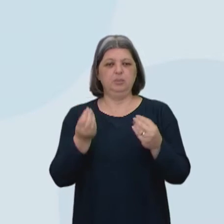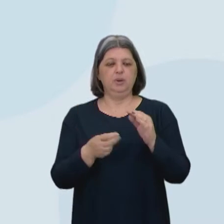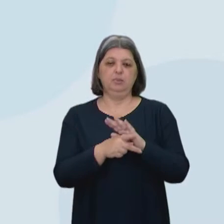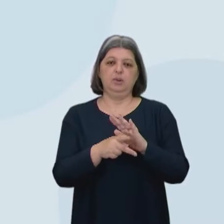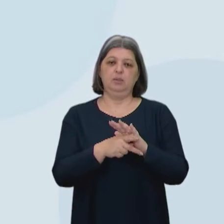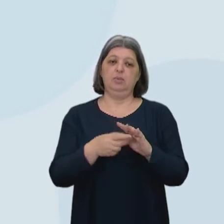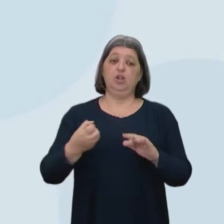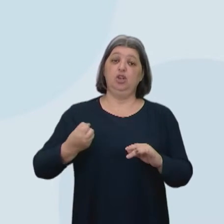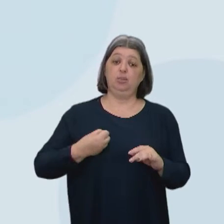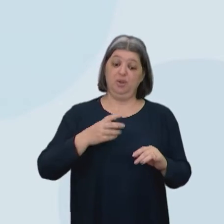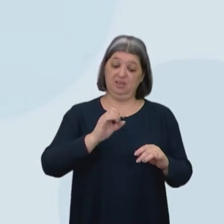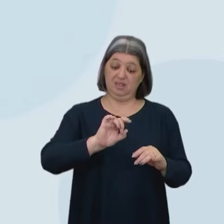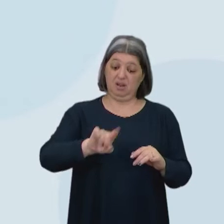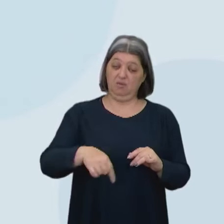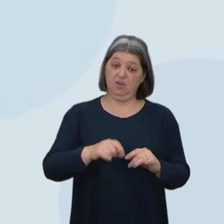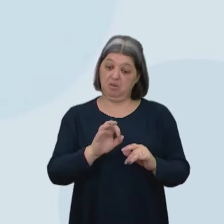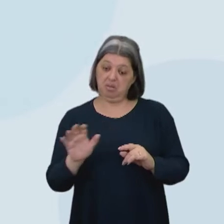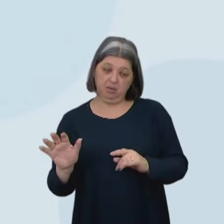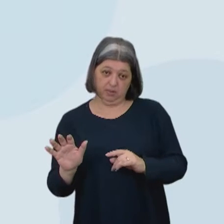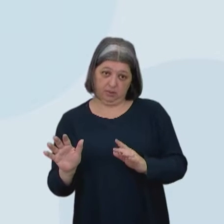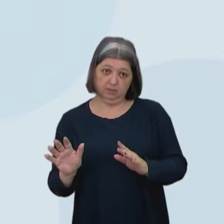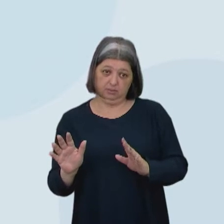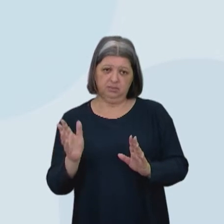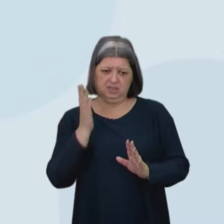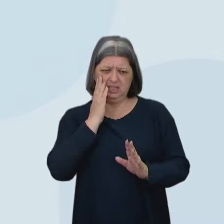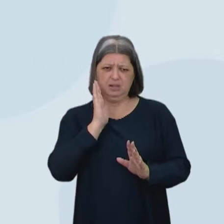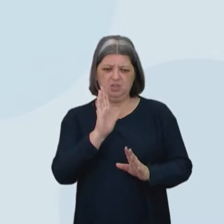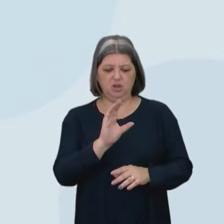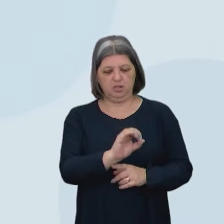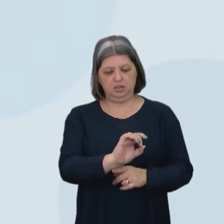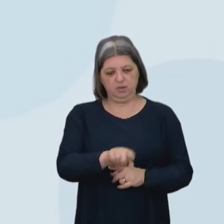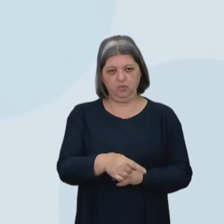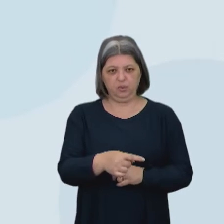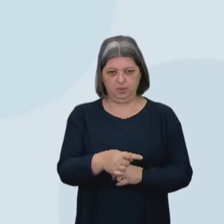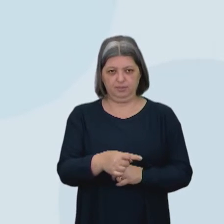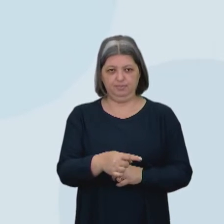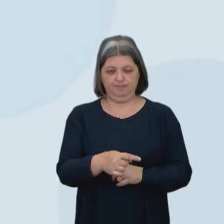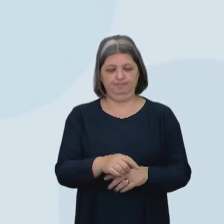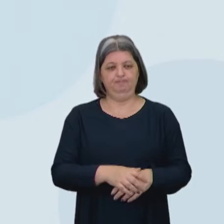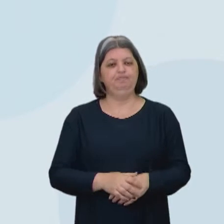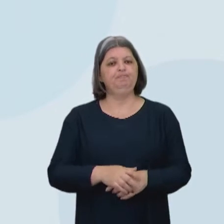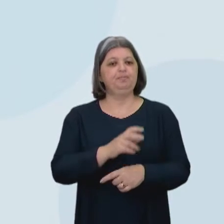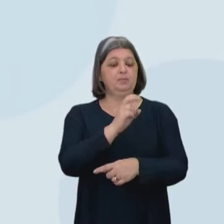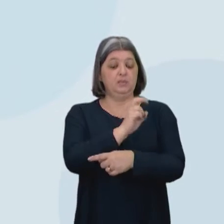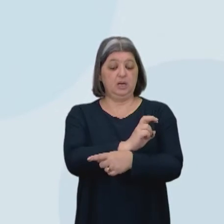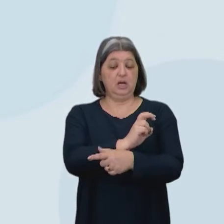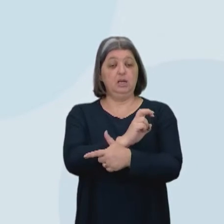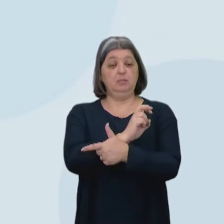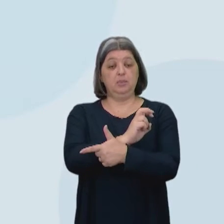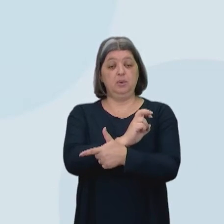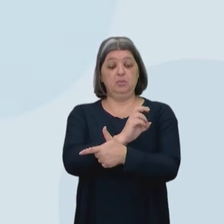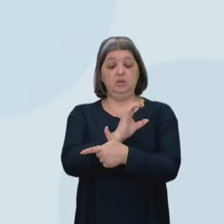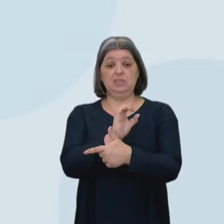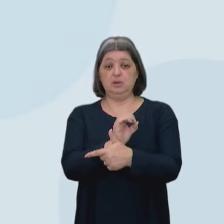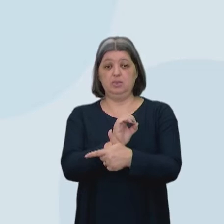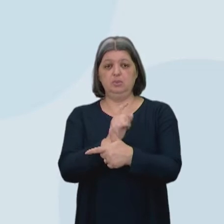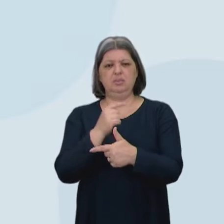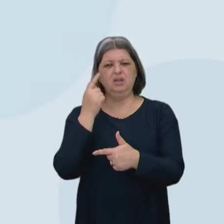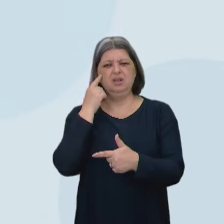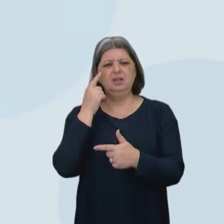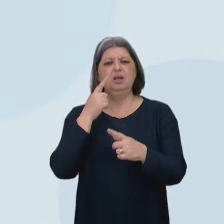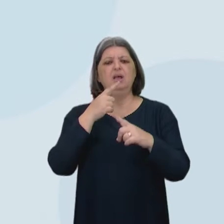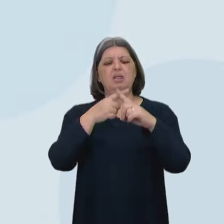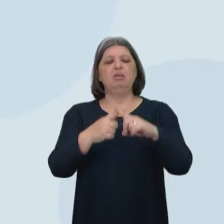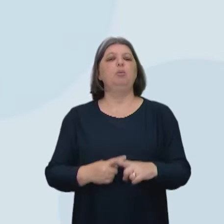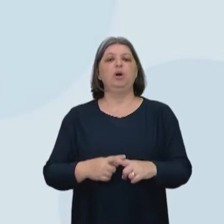um número 0, alguma coisa. Então já vou pôr um 0, aqui, ó, e um 0 aqui. Então eu tenho que pensar na tabuada do 8, quando que dá